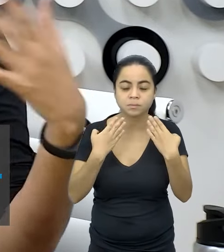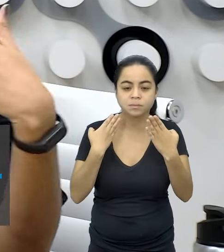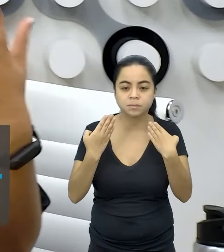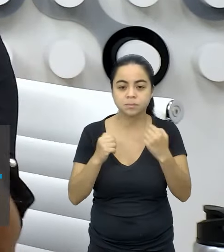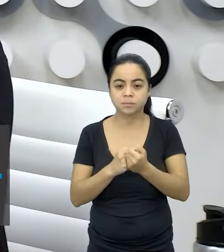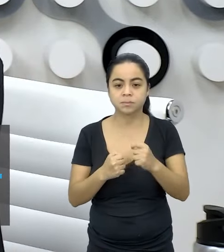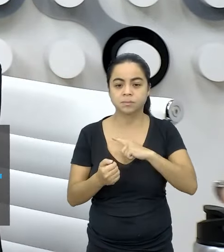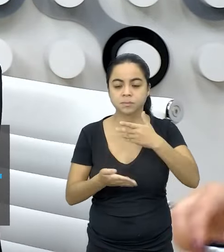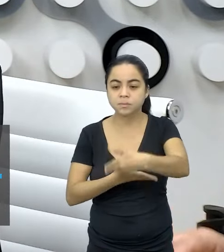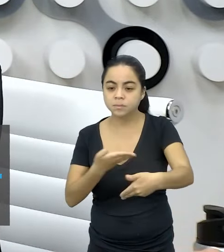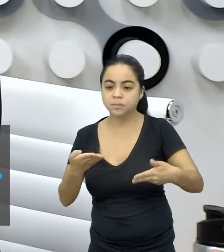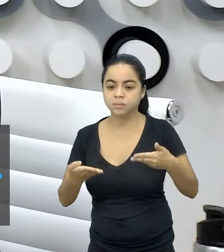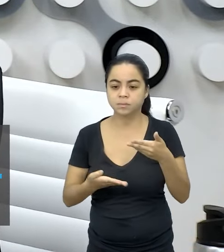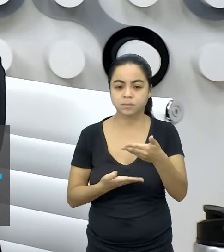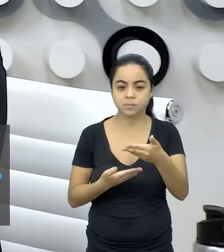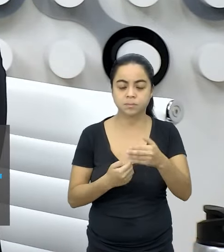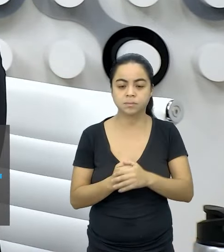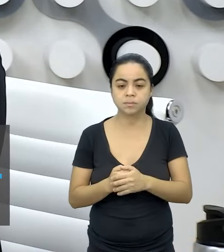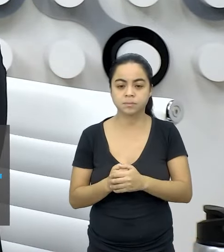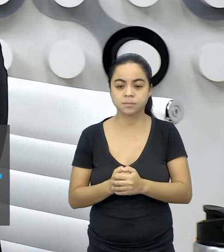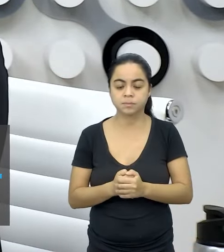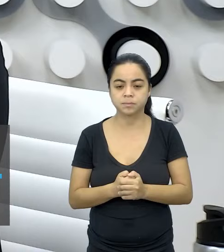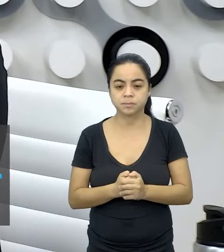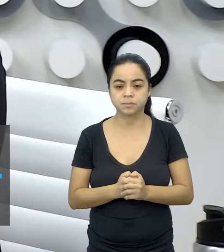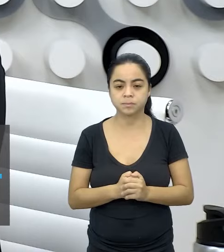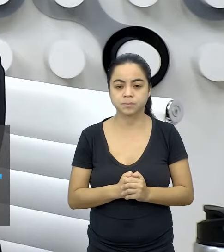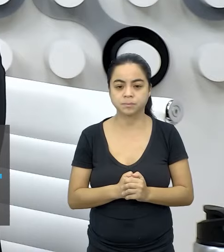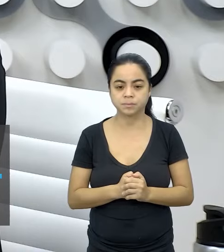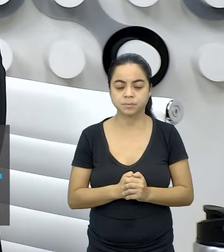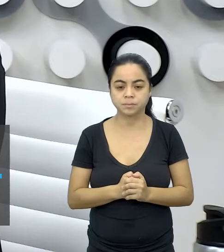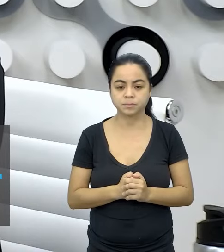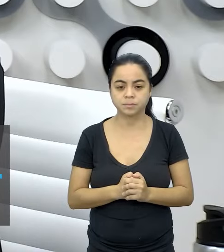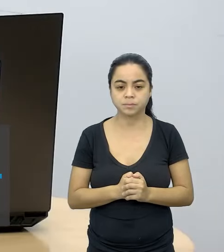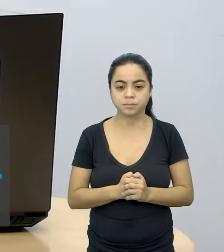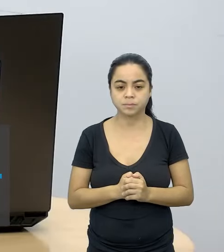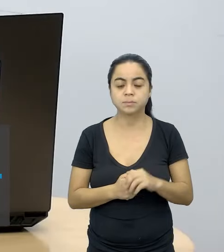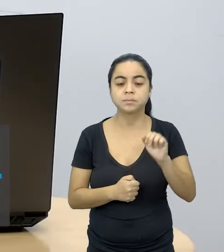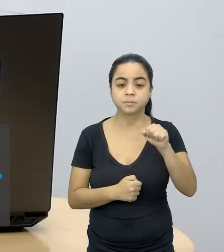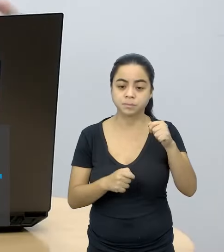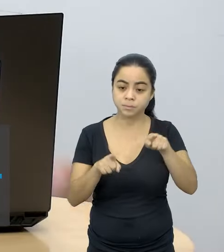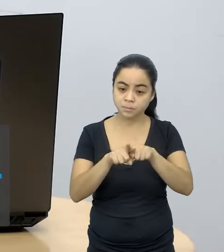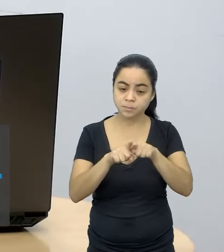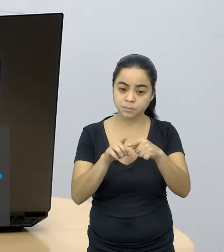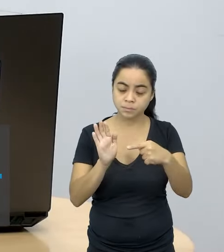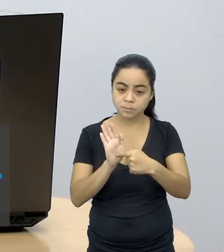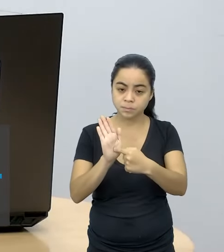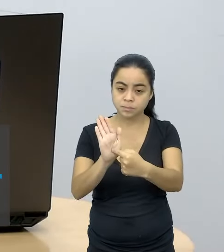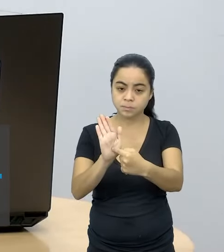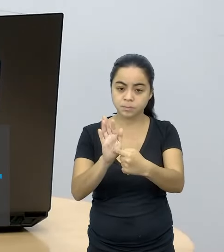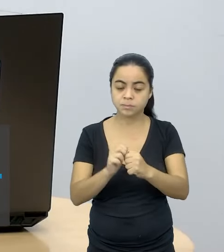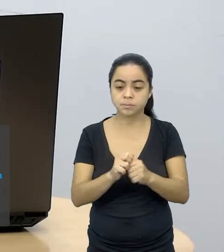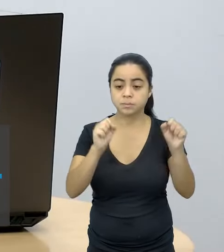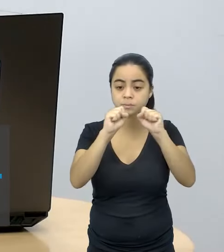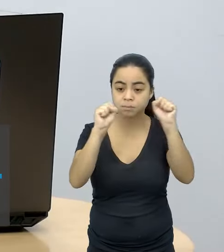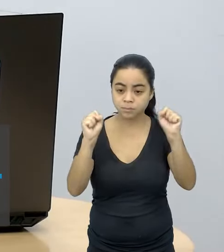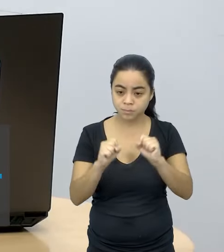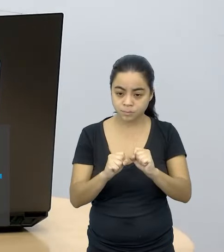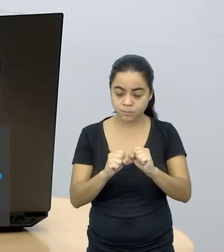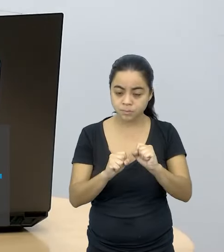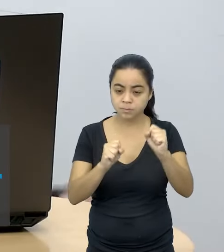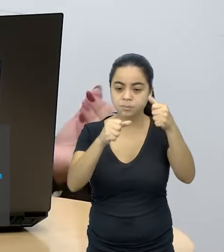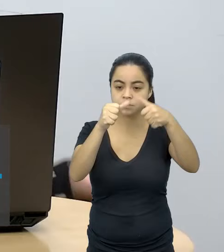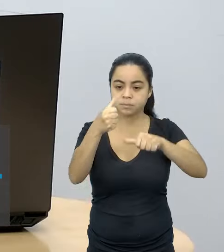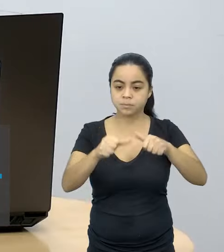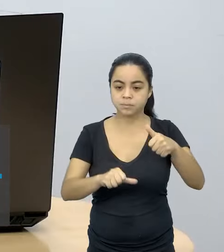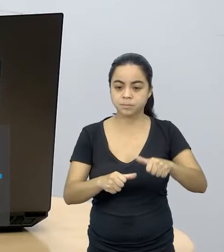ter essa relação interpessoal entre eles aí, né? Então, aí destacamos também a sistematização da avaliação,